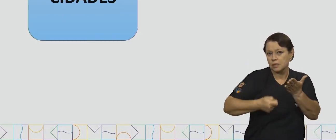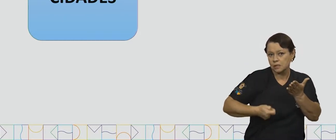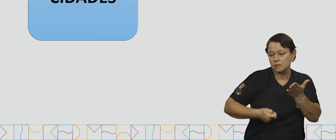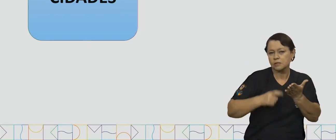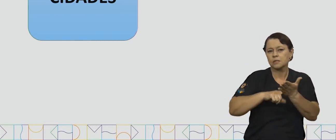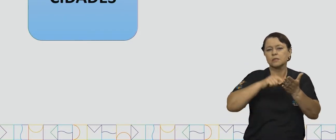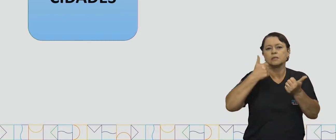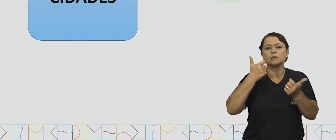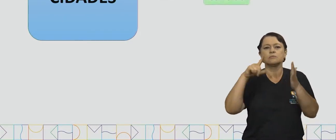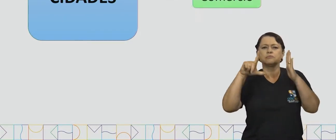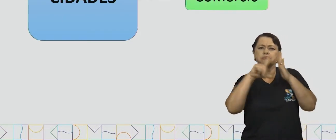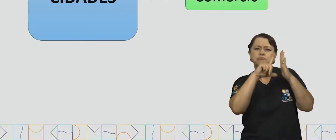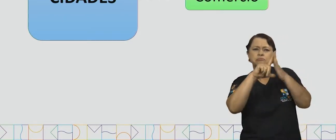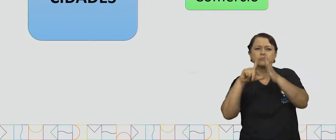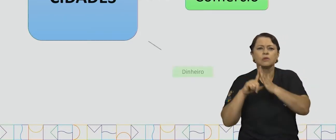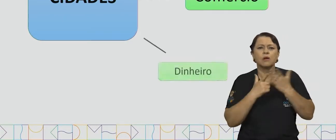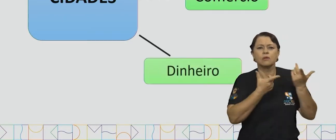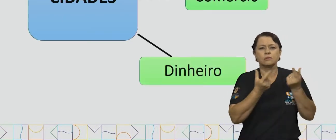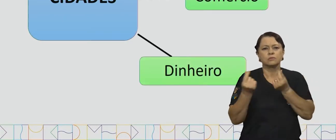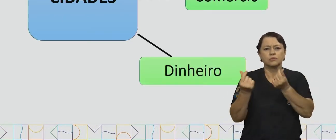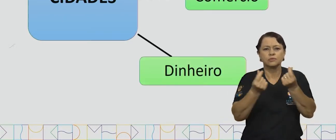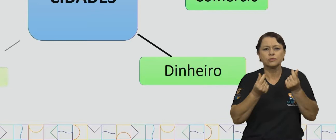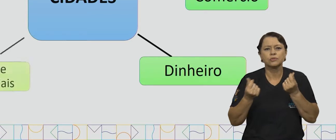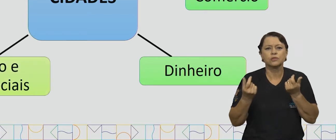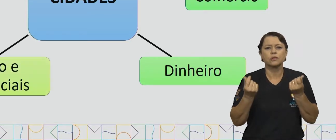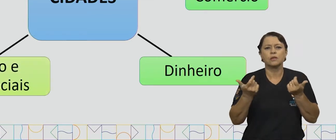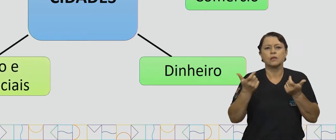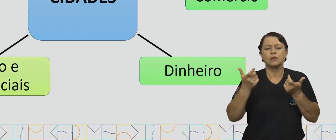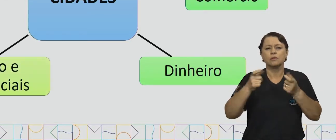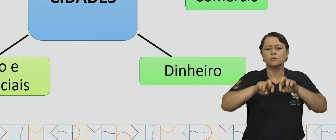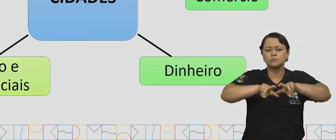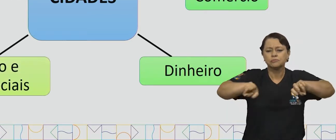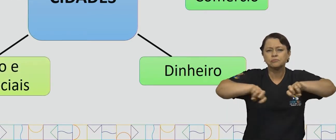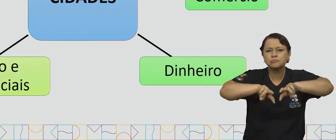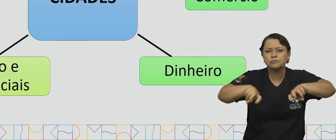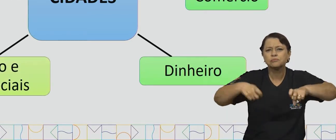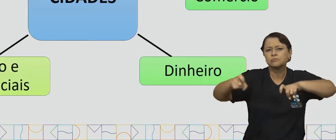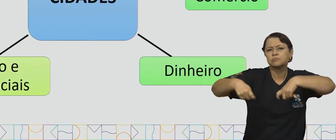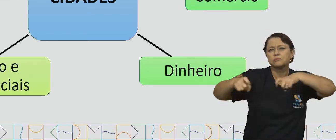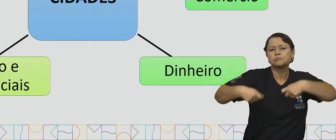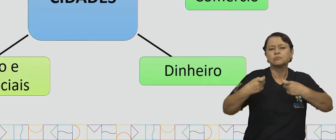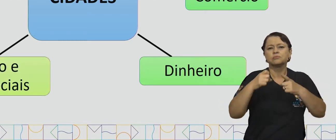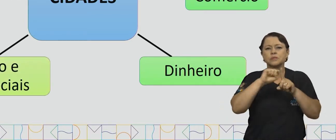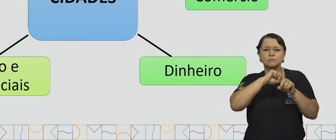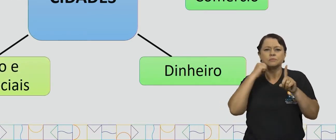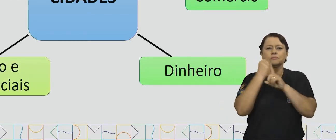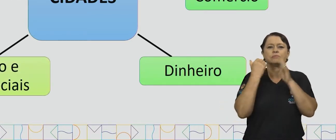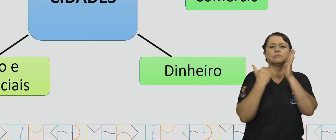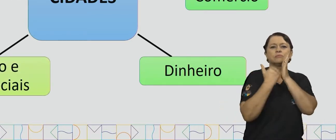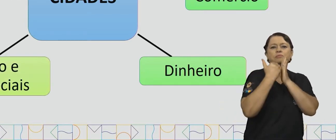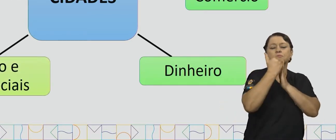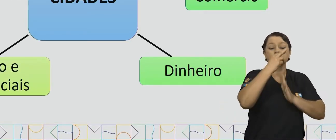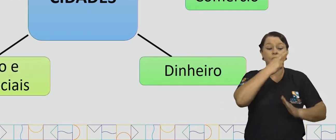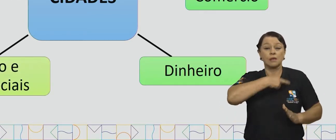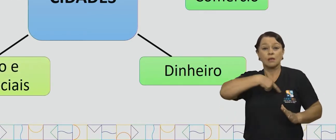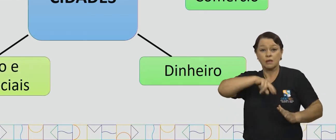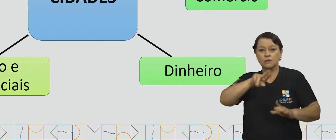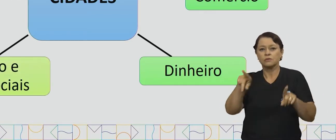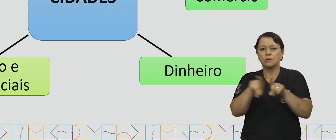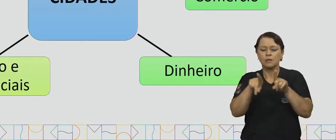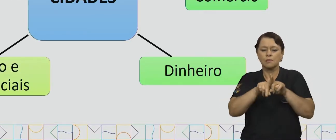de comércio, do dinheiro, da estratificação e hierarquias sociais, da religião e da